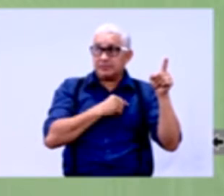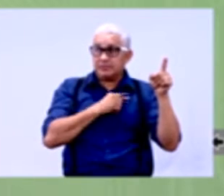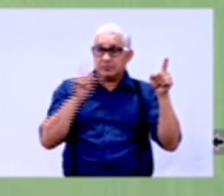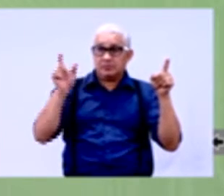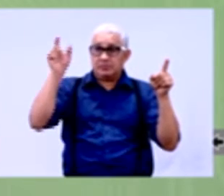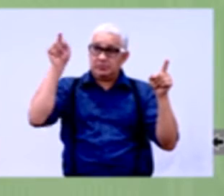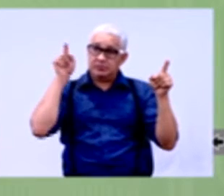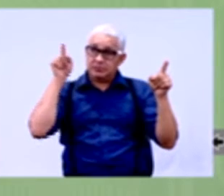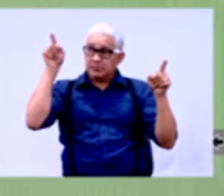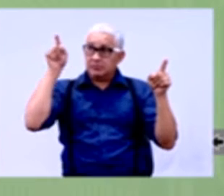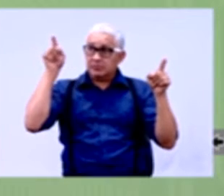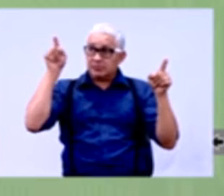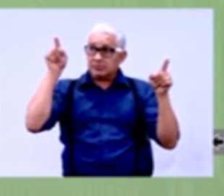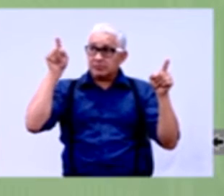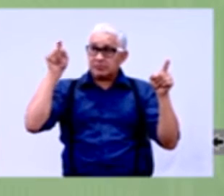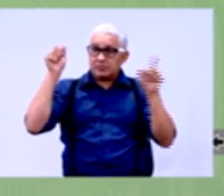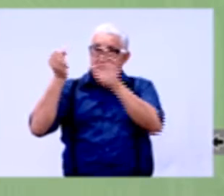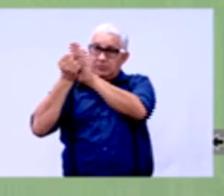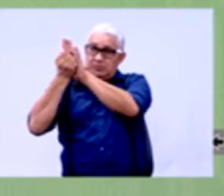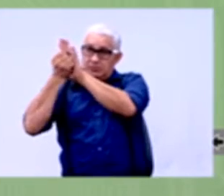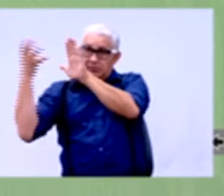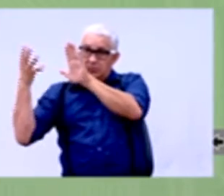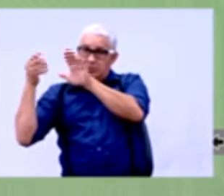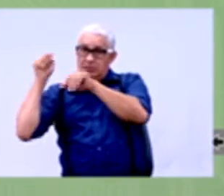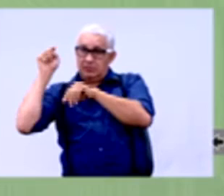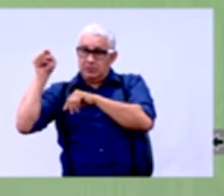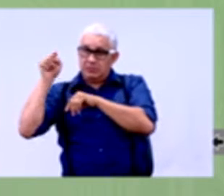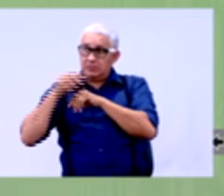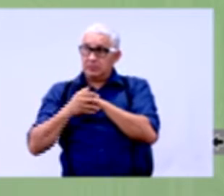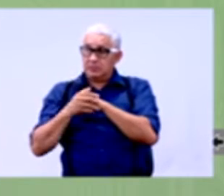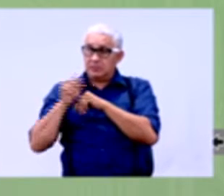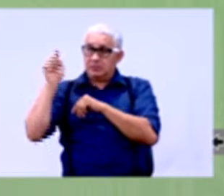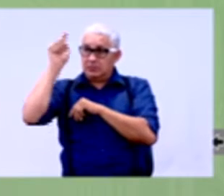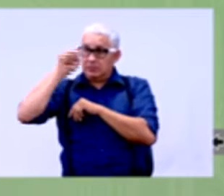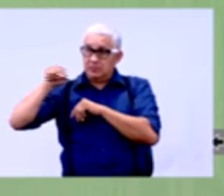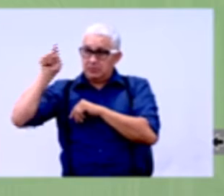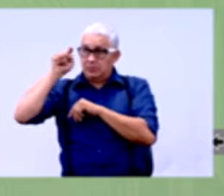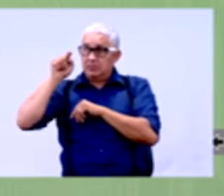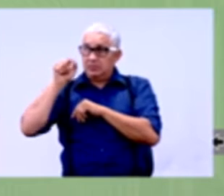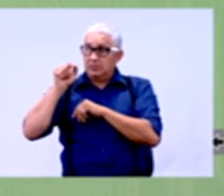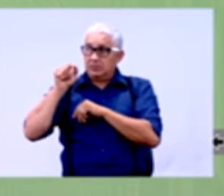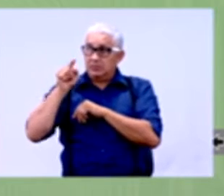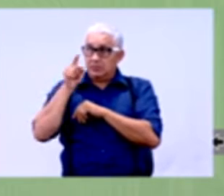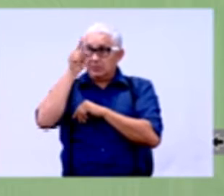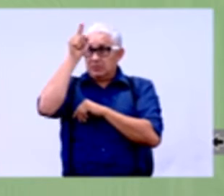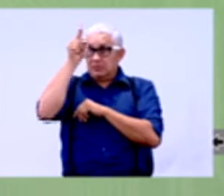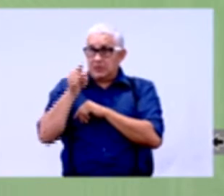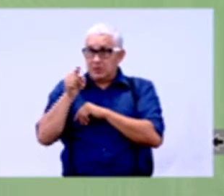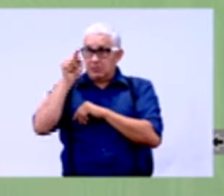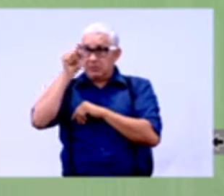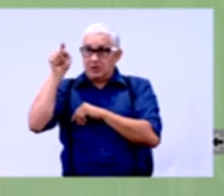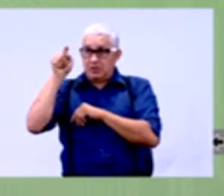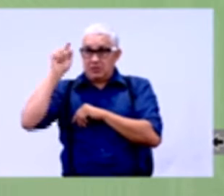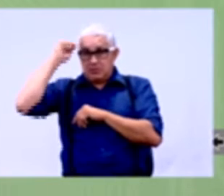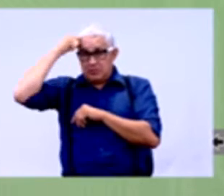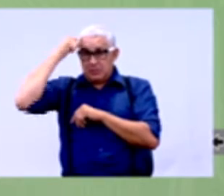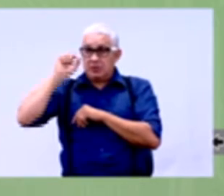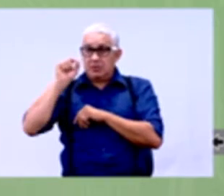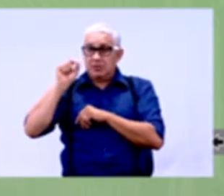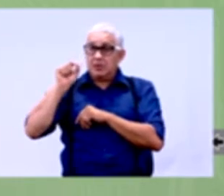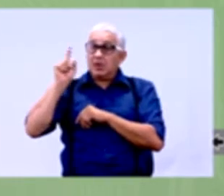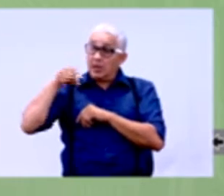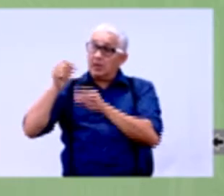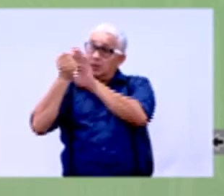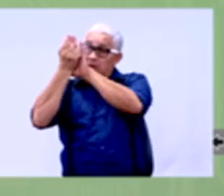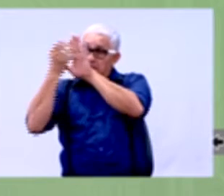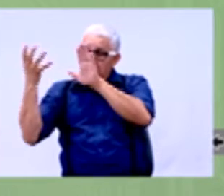representação aqui de aplicação, que é esse círculo com esse Tzinho virado aqui, ele representa a aplicação.